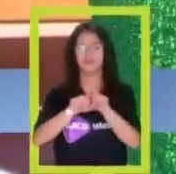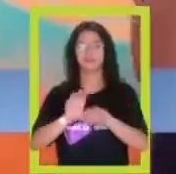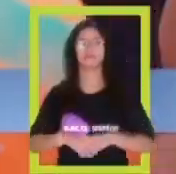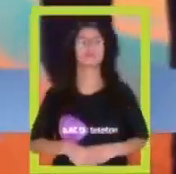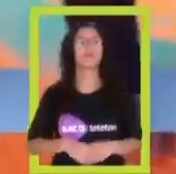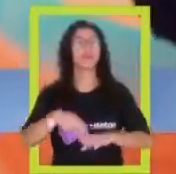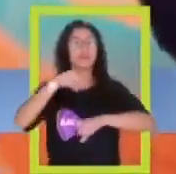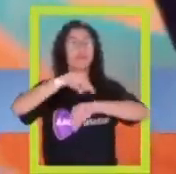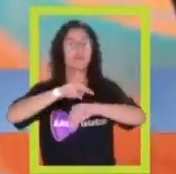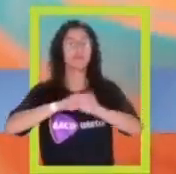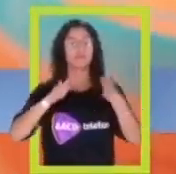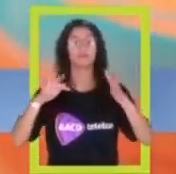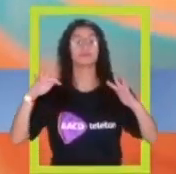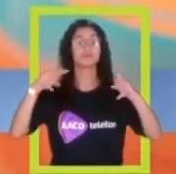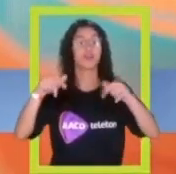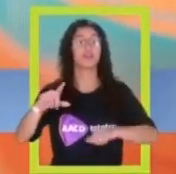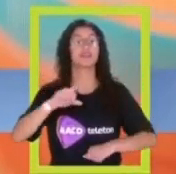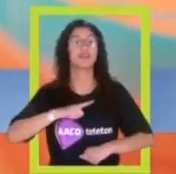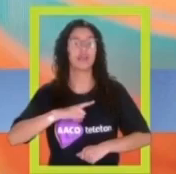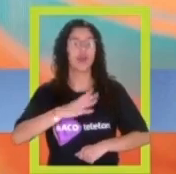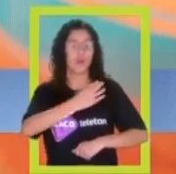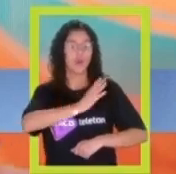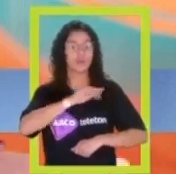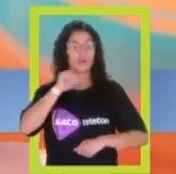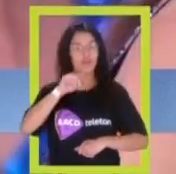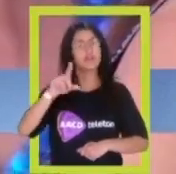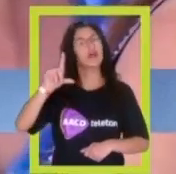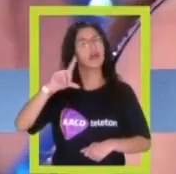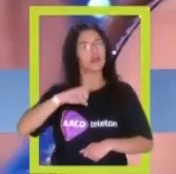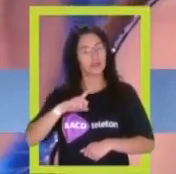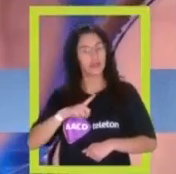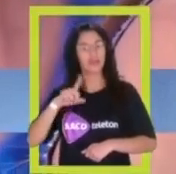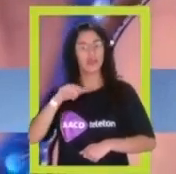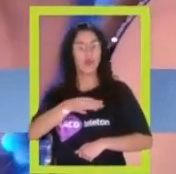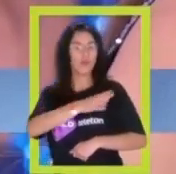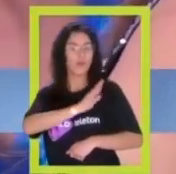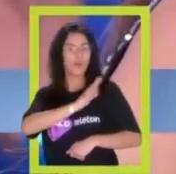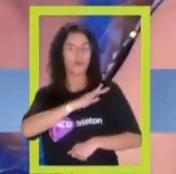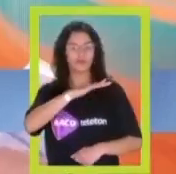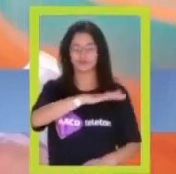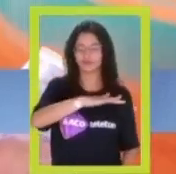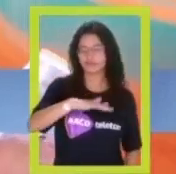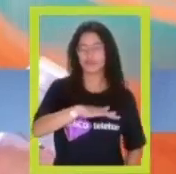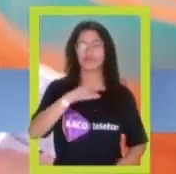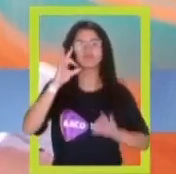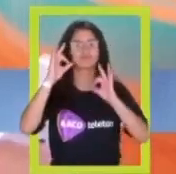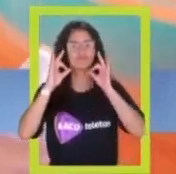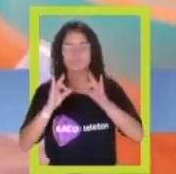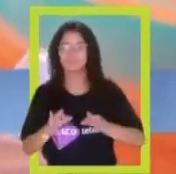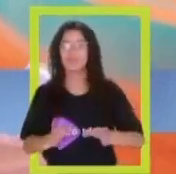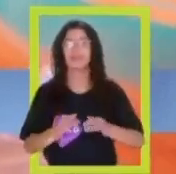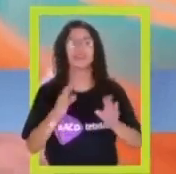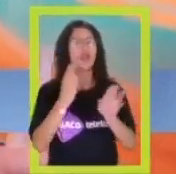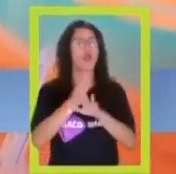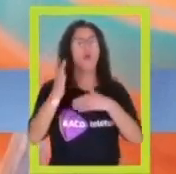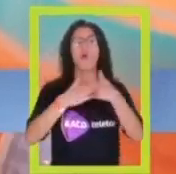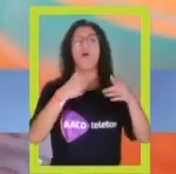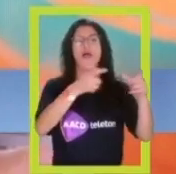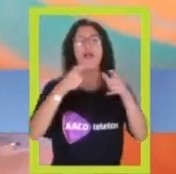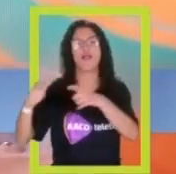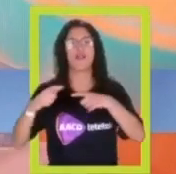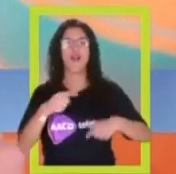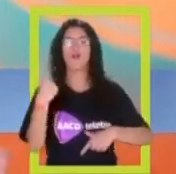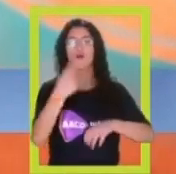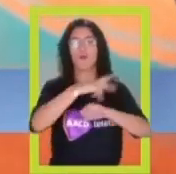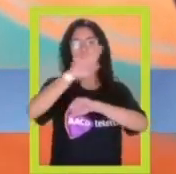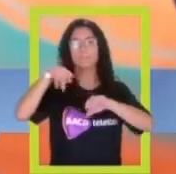E nesse momento, todo mundo que tem esse coração que você tem, que é um coração de criança, com certeza, em qualquer lugar do